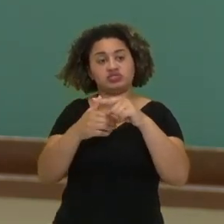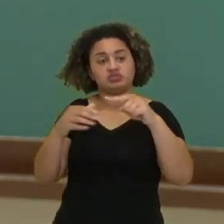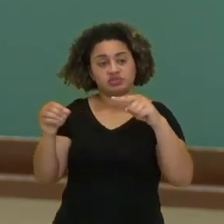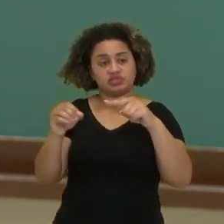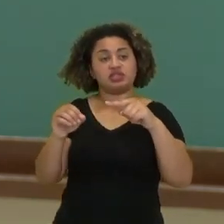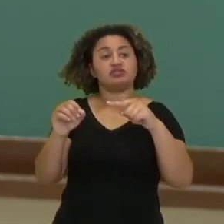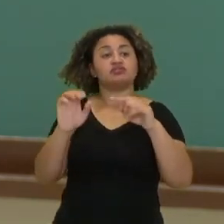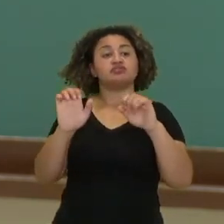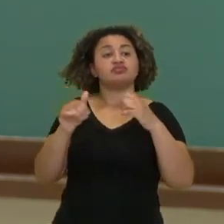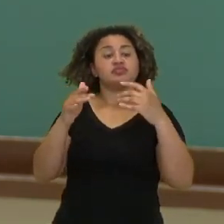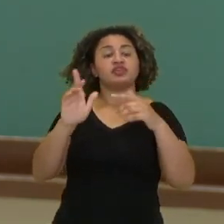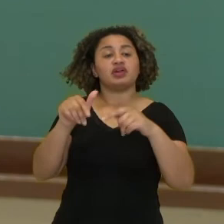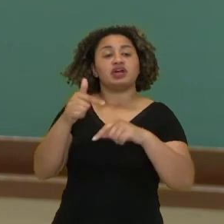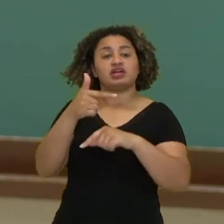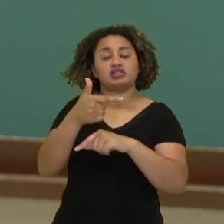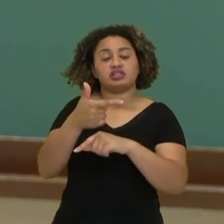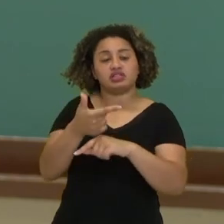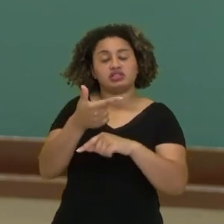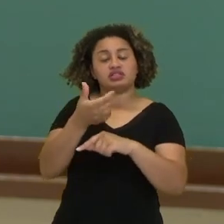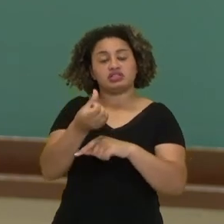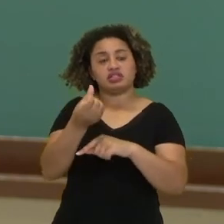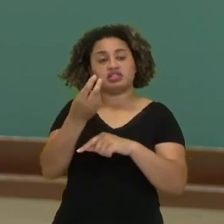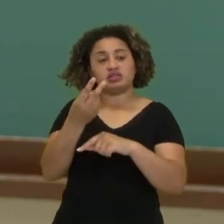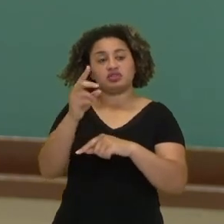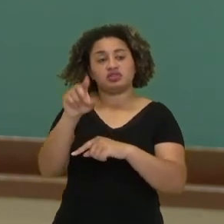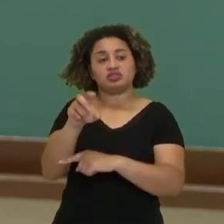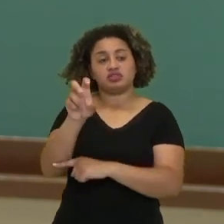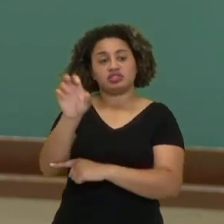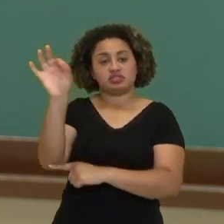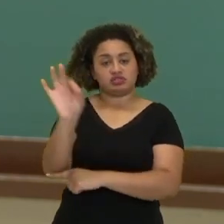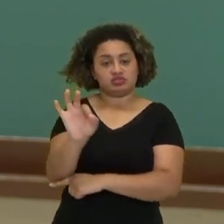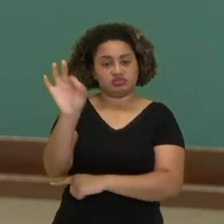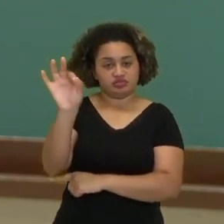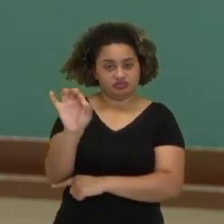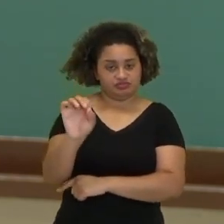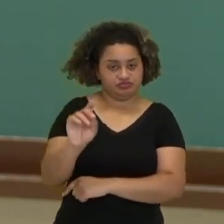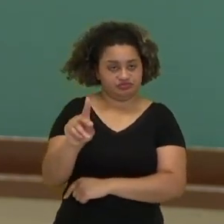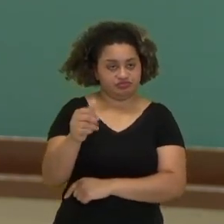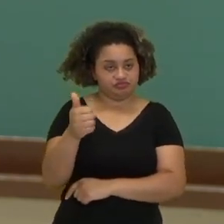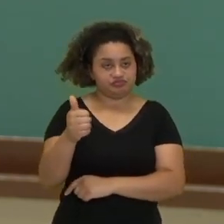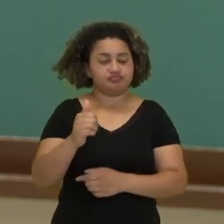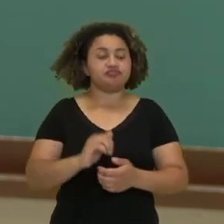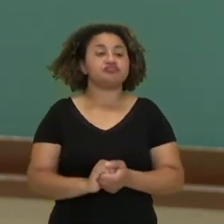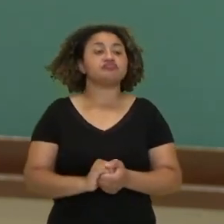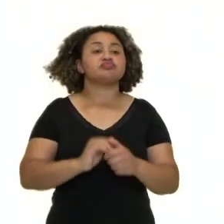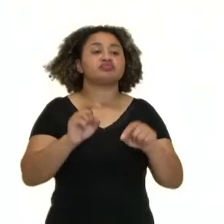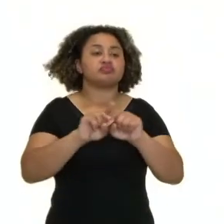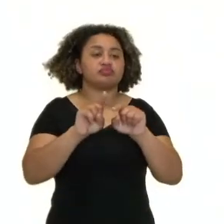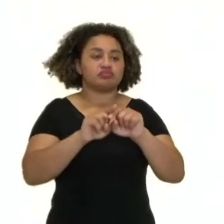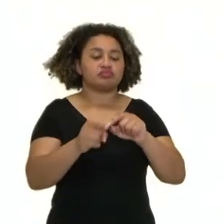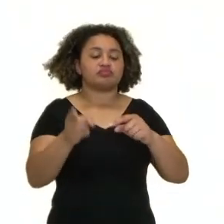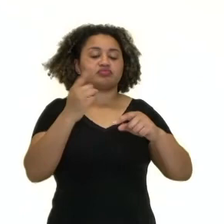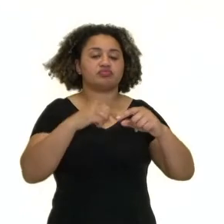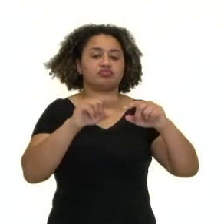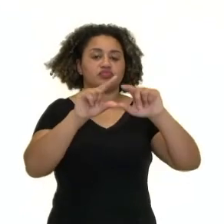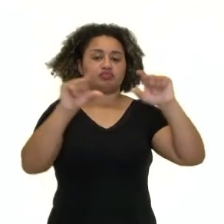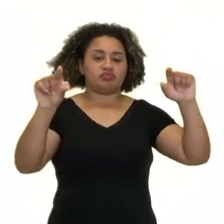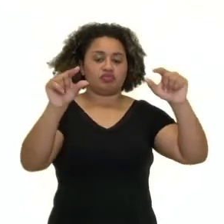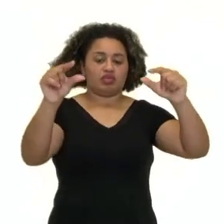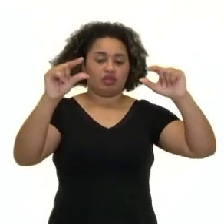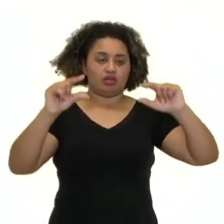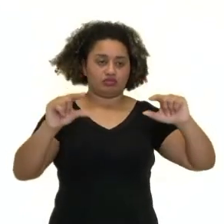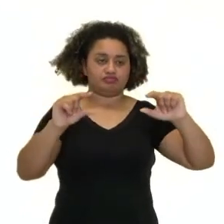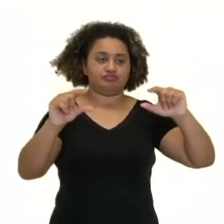Então, 62,5%. Tudo bem? Bom, a mesma situação agora para as